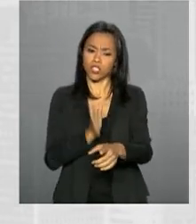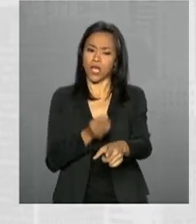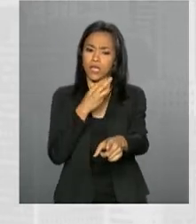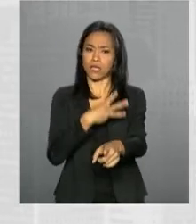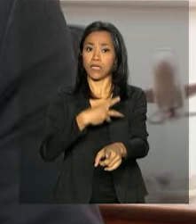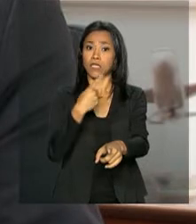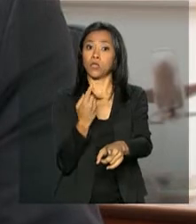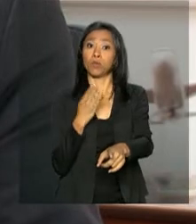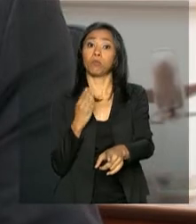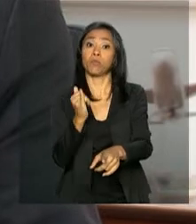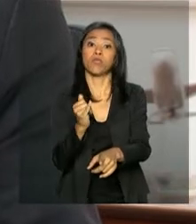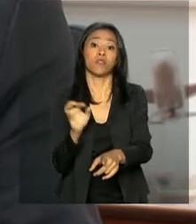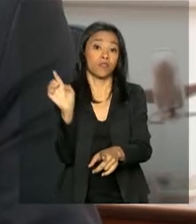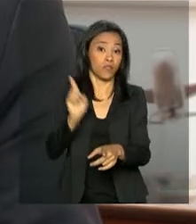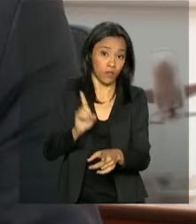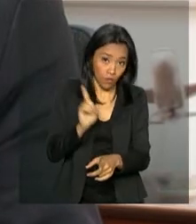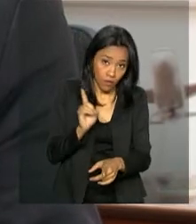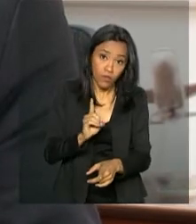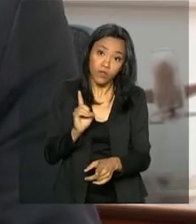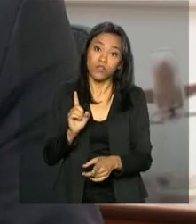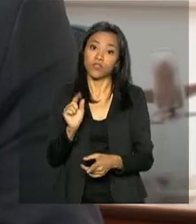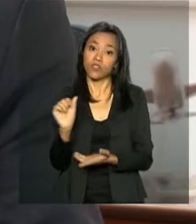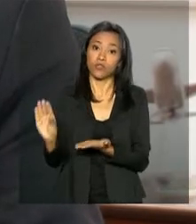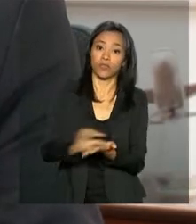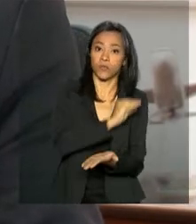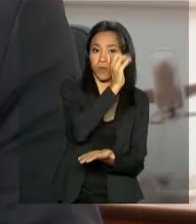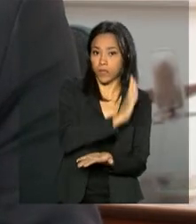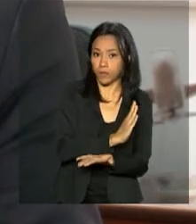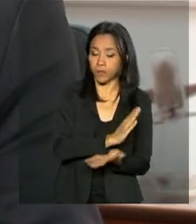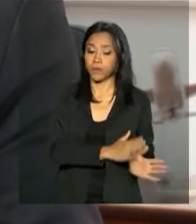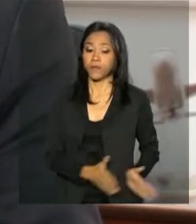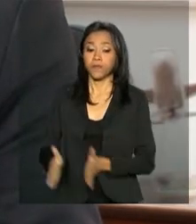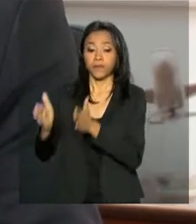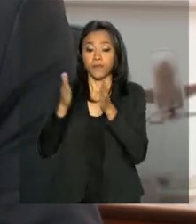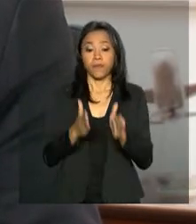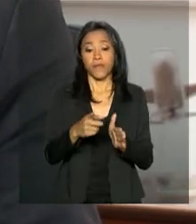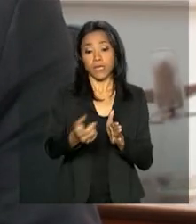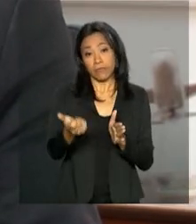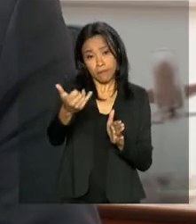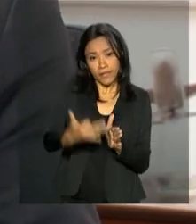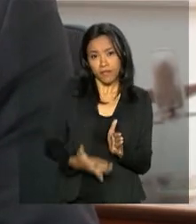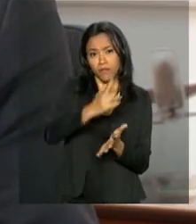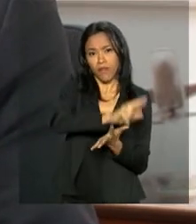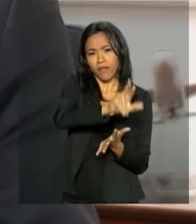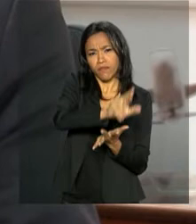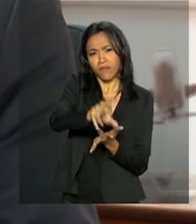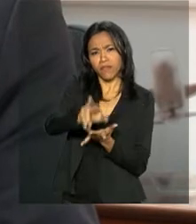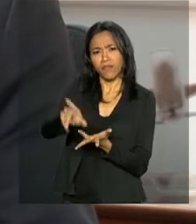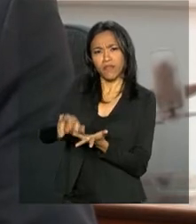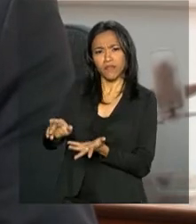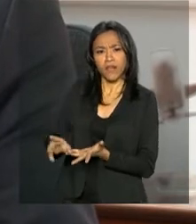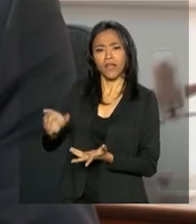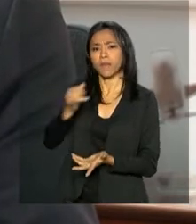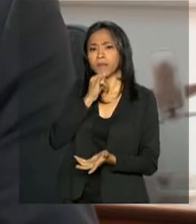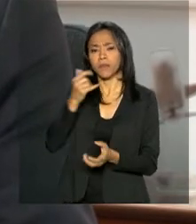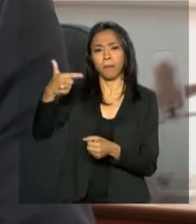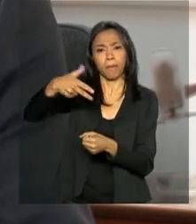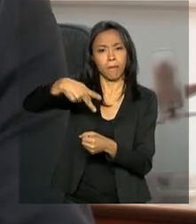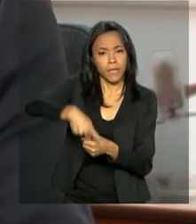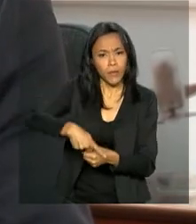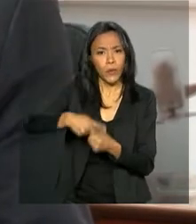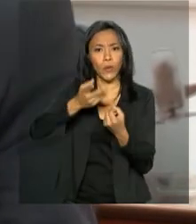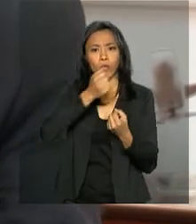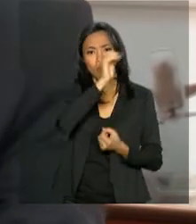dólares é um comércio é relativo é bastante diversificado ele abrange tanto matérias primas por exemplo petróleo que o brasil